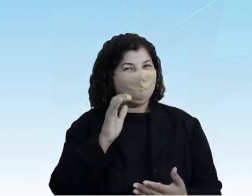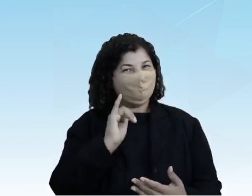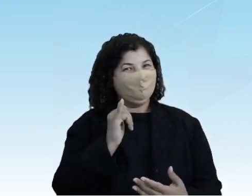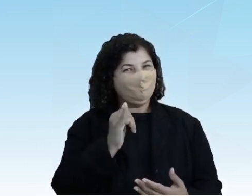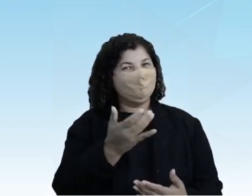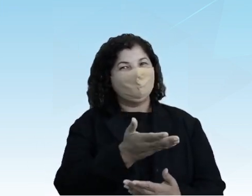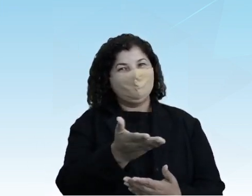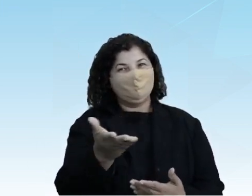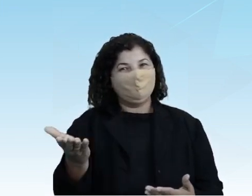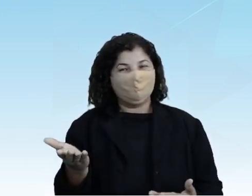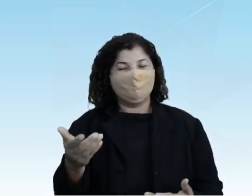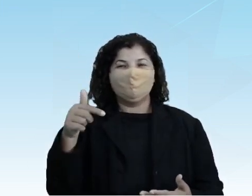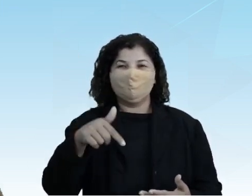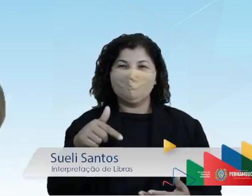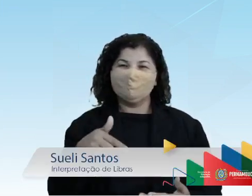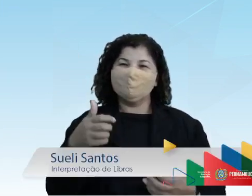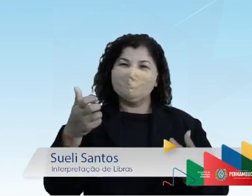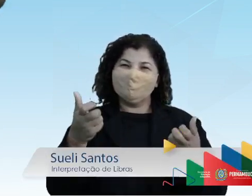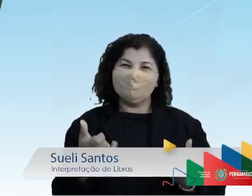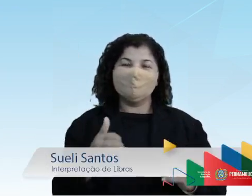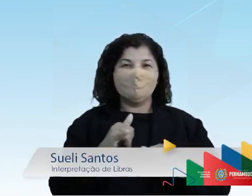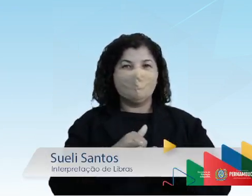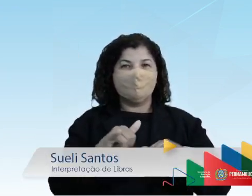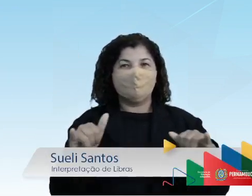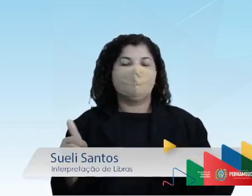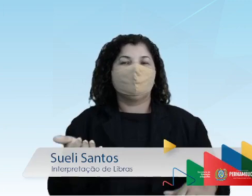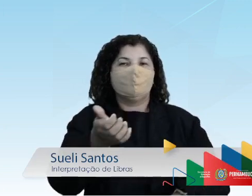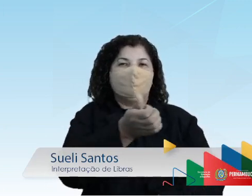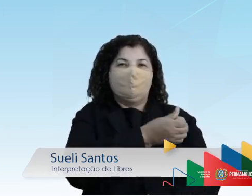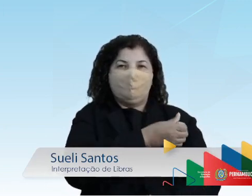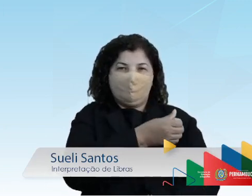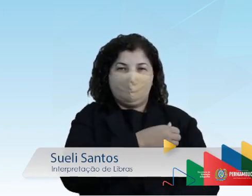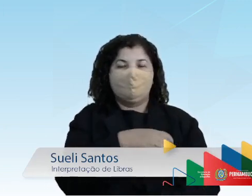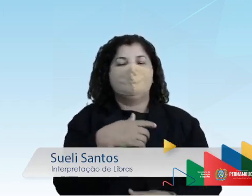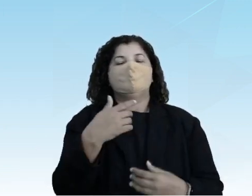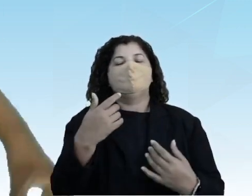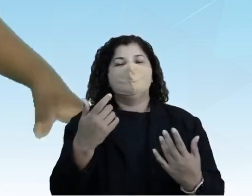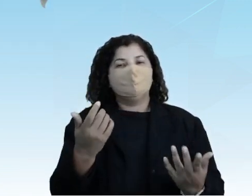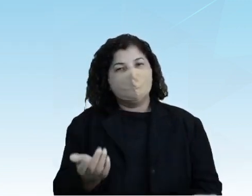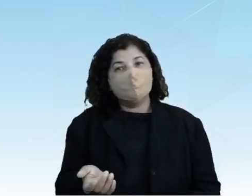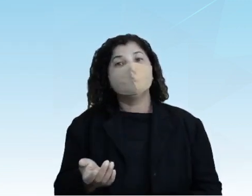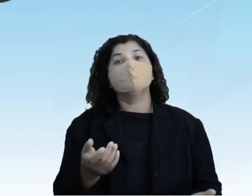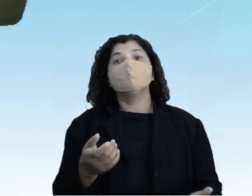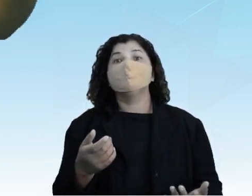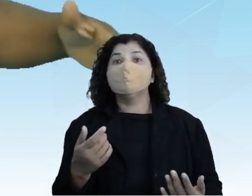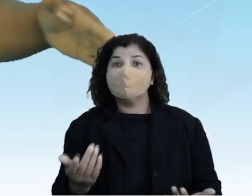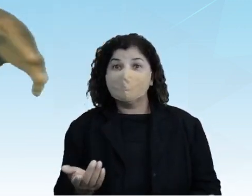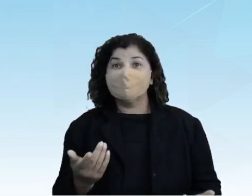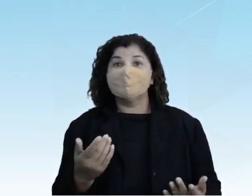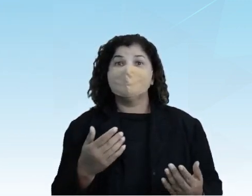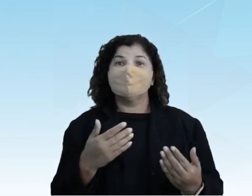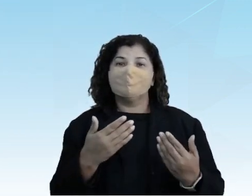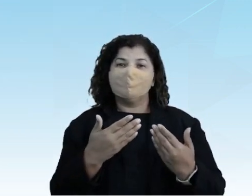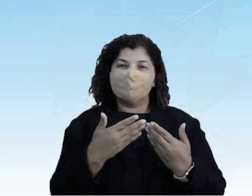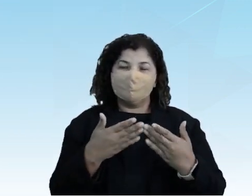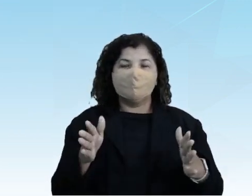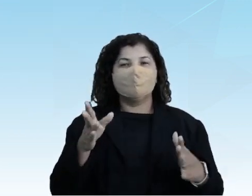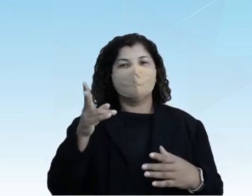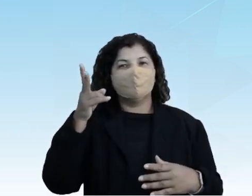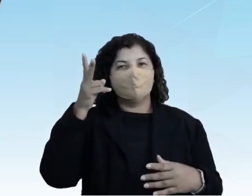e hoje eu vou falar para vocês do 6º ano do ensino fundamental, não é isso? A introdução ao estudo da